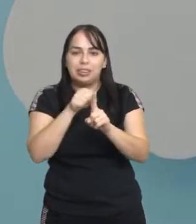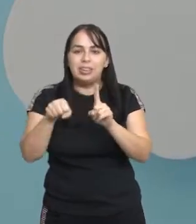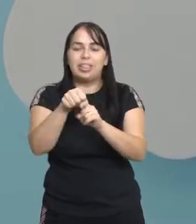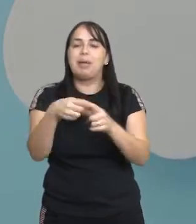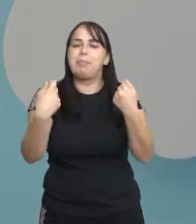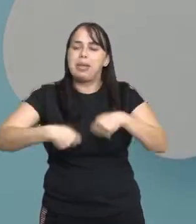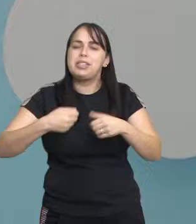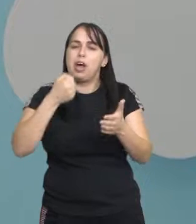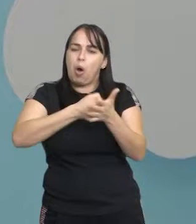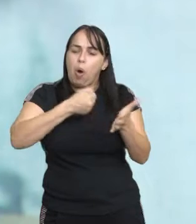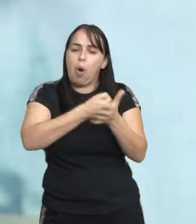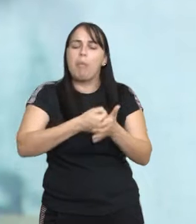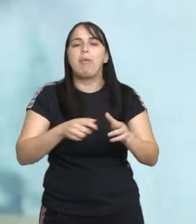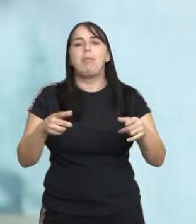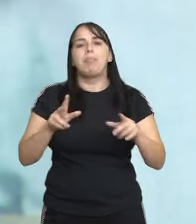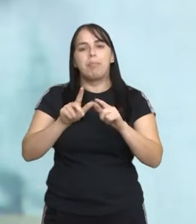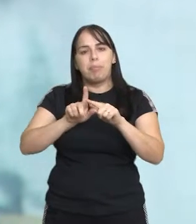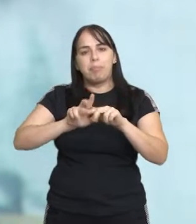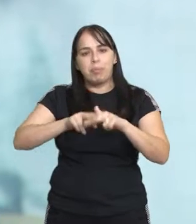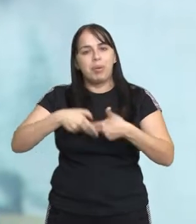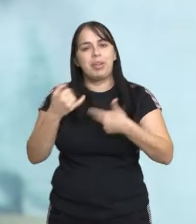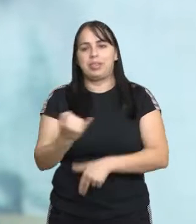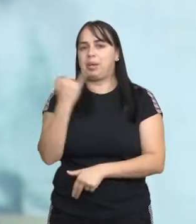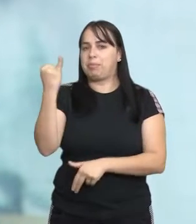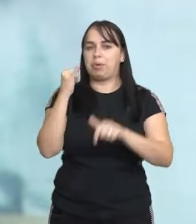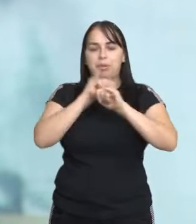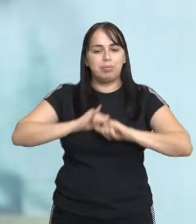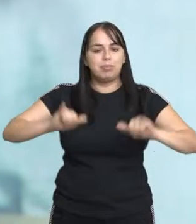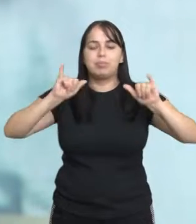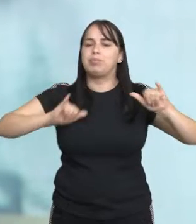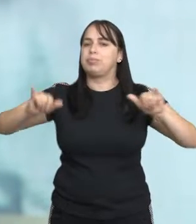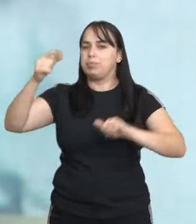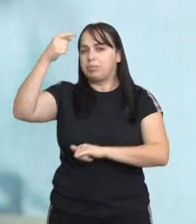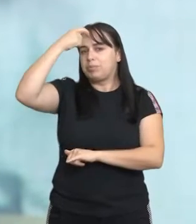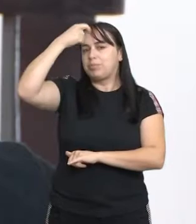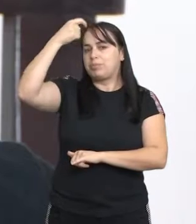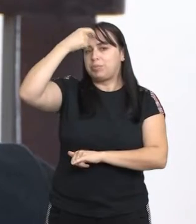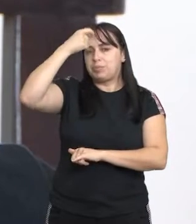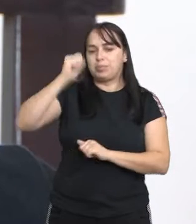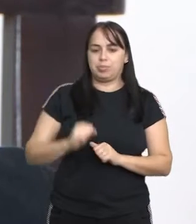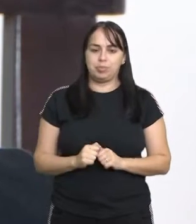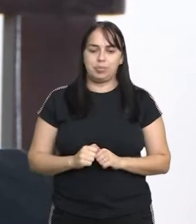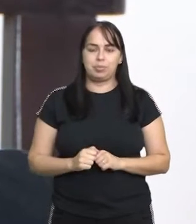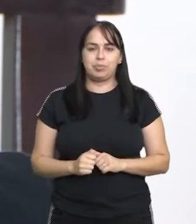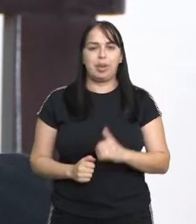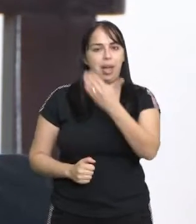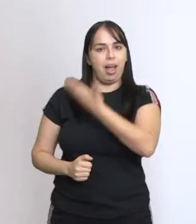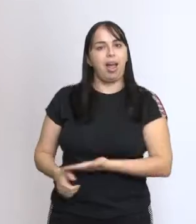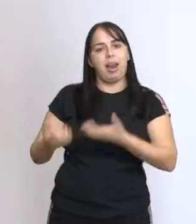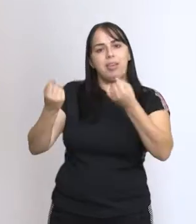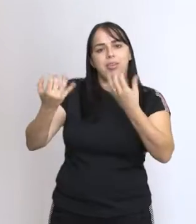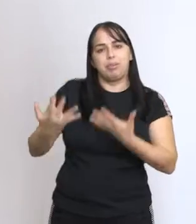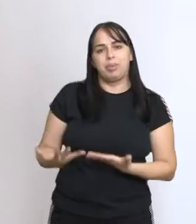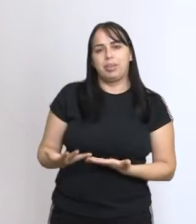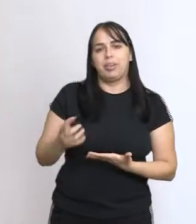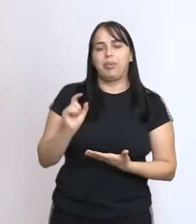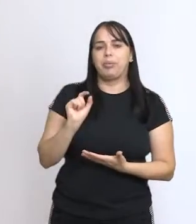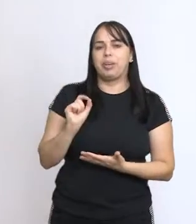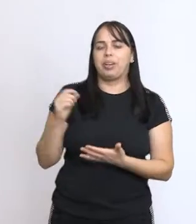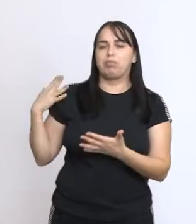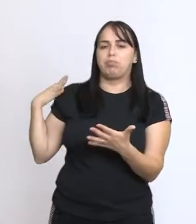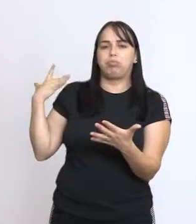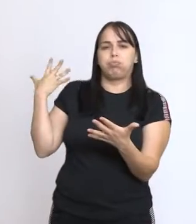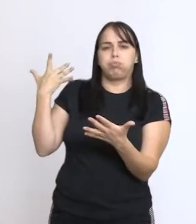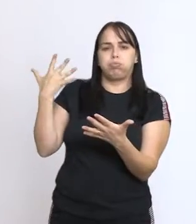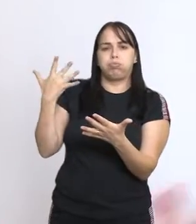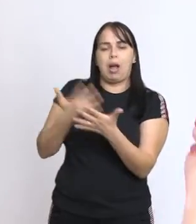preciso ampliar e divulgar as ações do Dia Mundial de Conscientização sobre o Autismo. Como ela mesma aponta, ao longo dos últimos anos